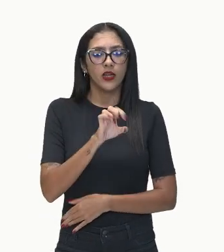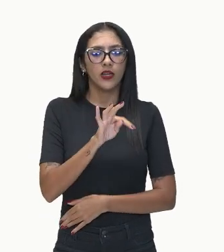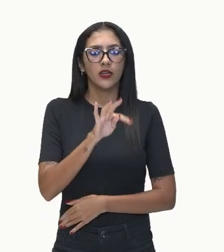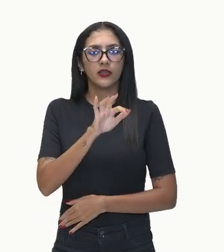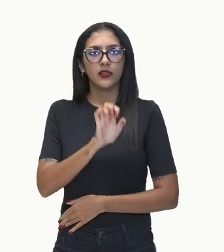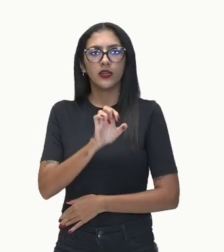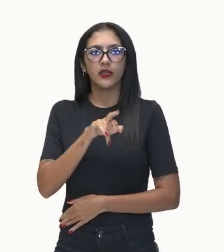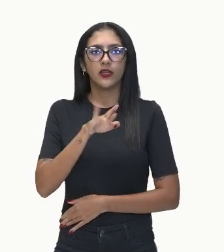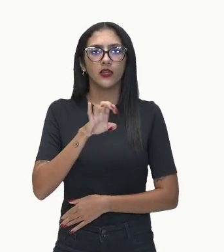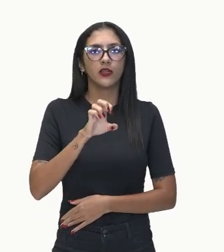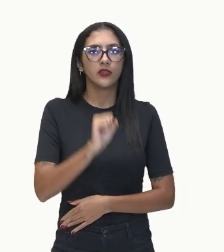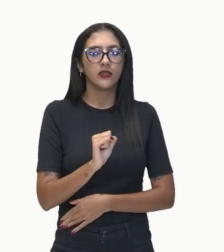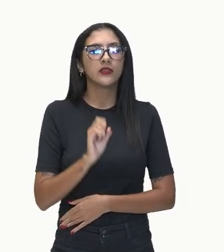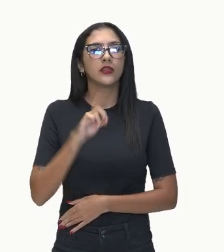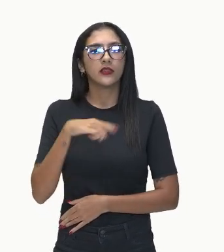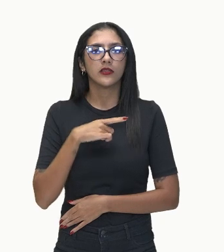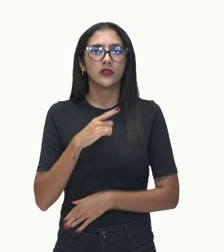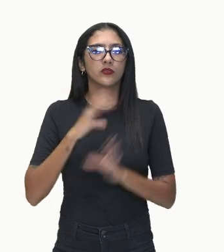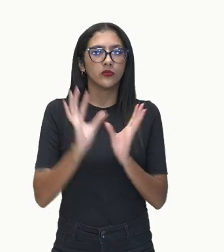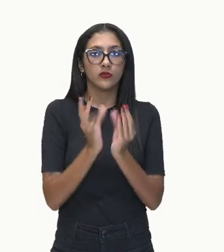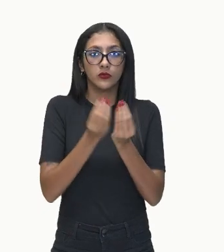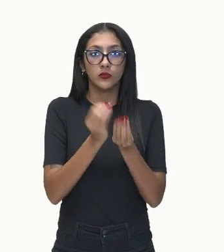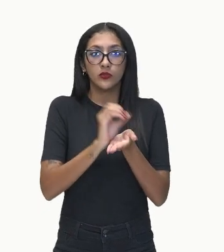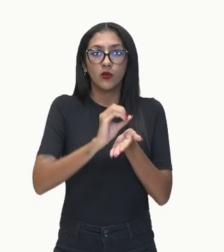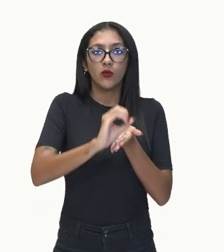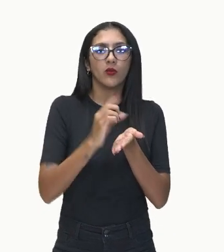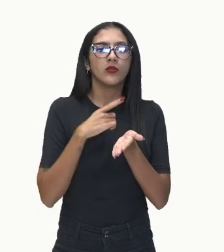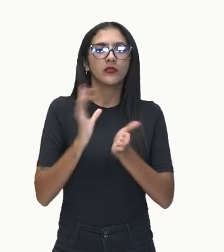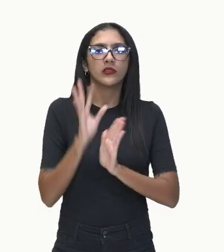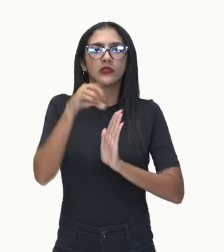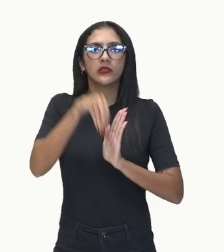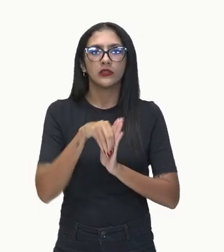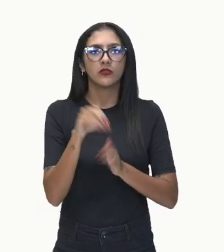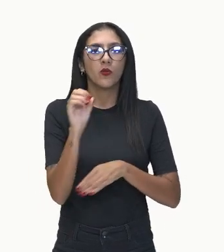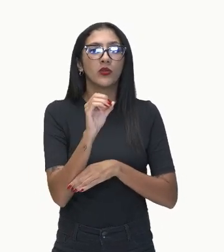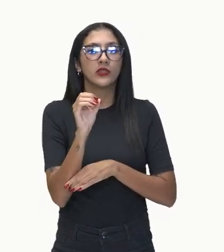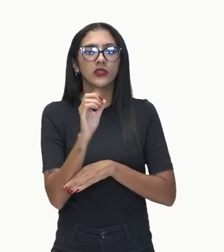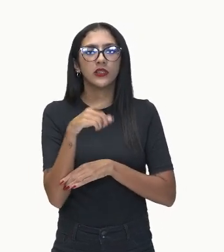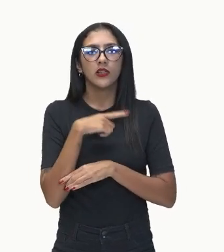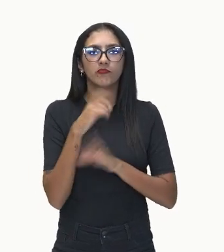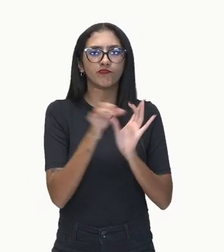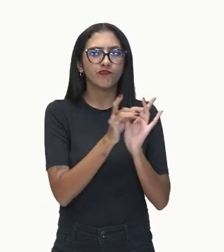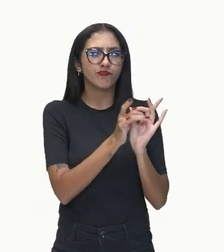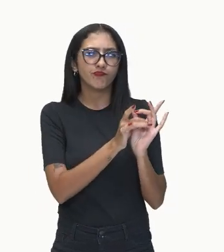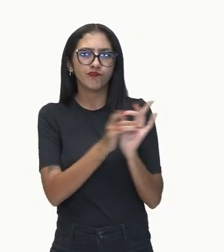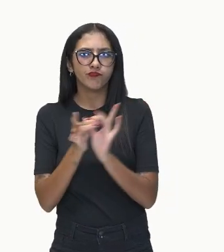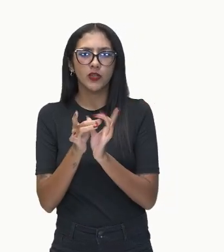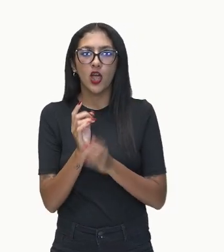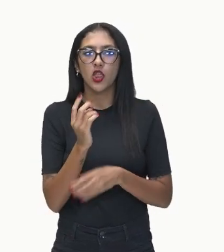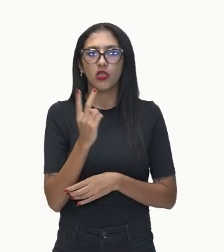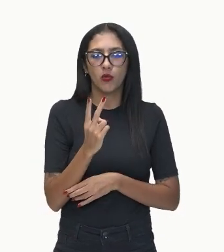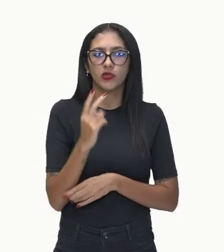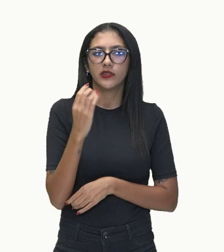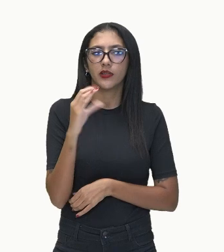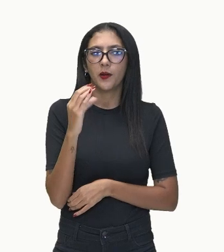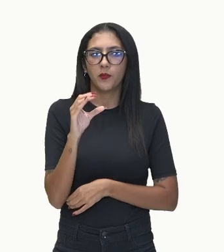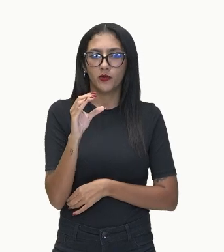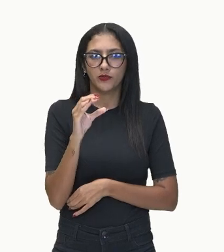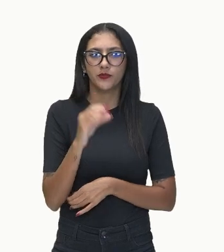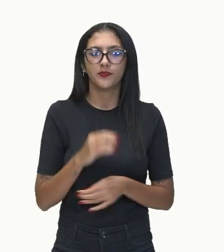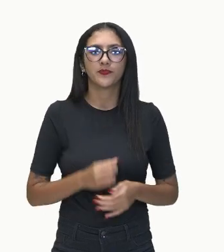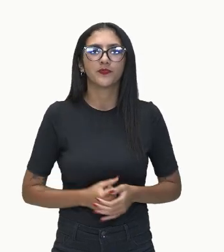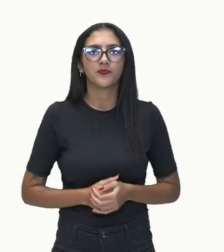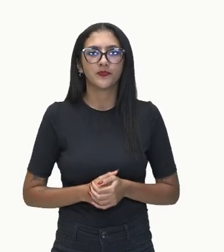os éteres? São os compostos orgânicos em que o oxigênio está ligado diretamente a 2 cadeias carbônicas, ou seja,